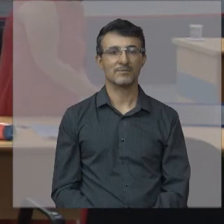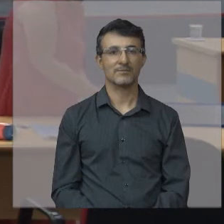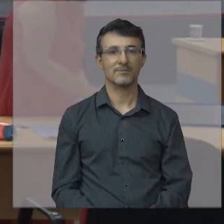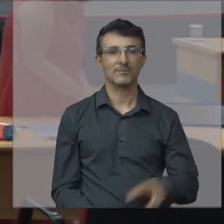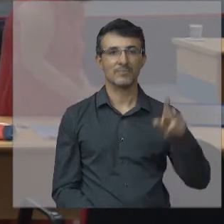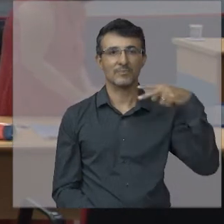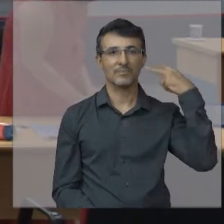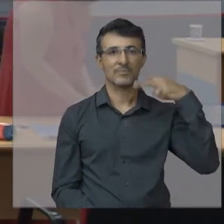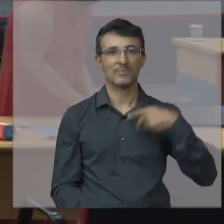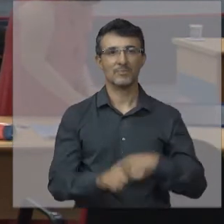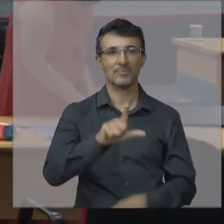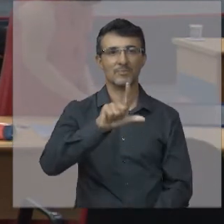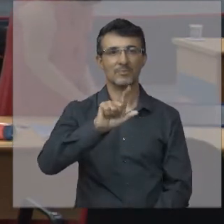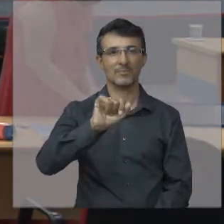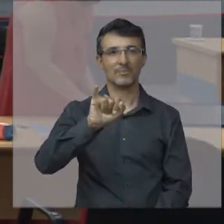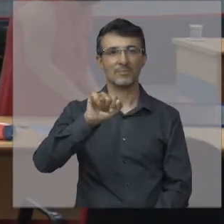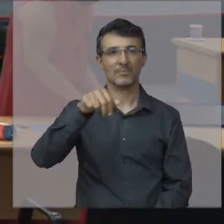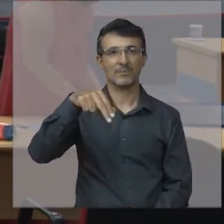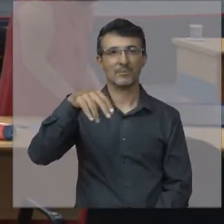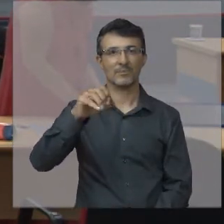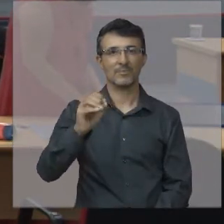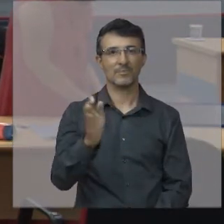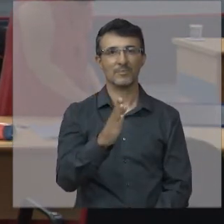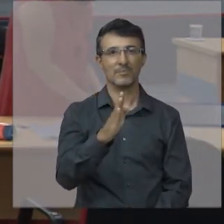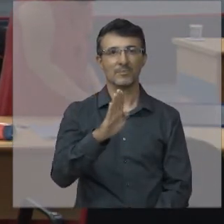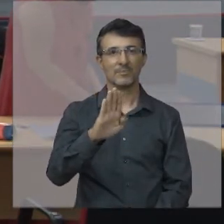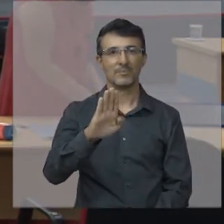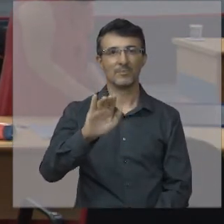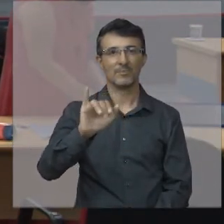Vereador Lino Bispo.